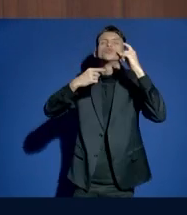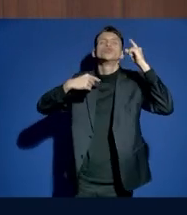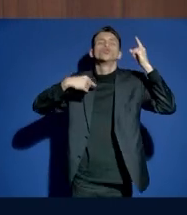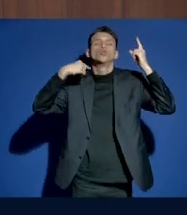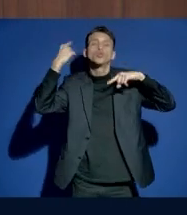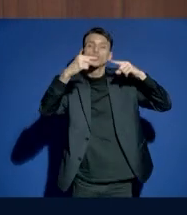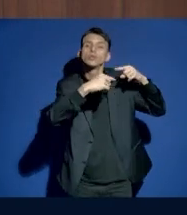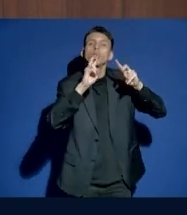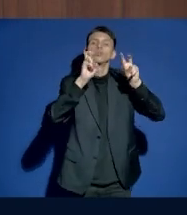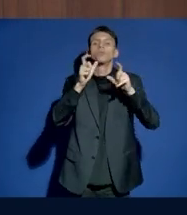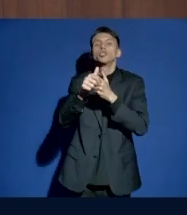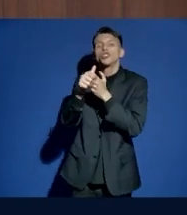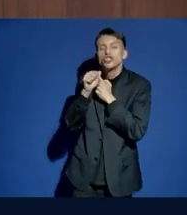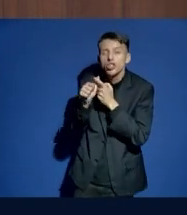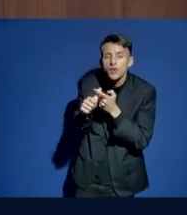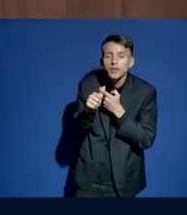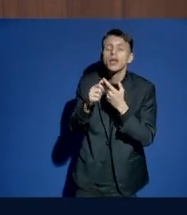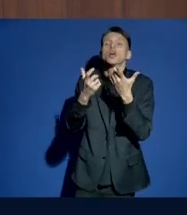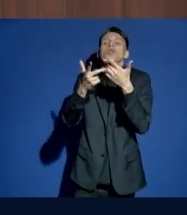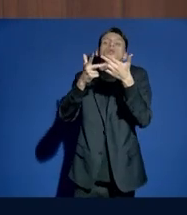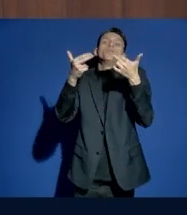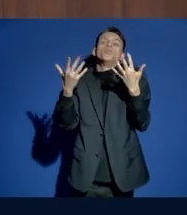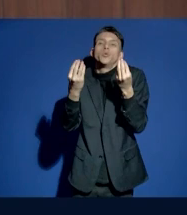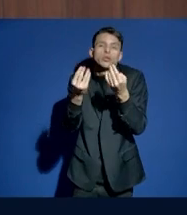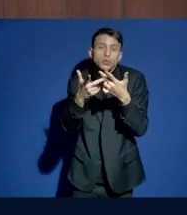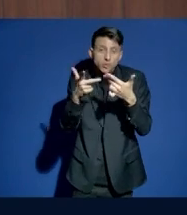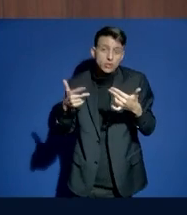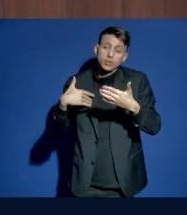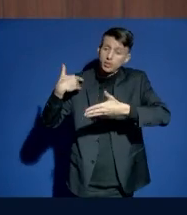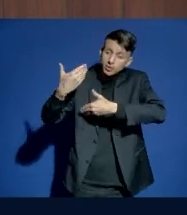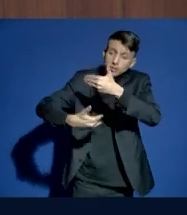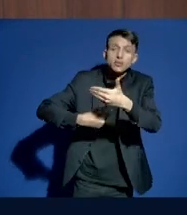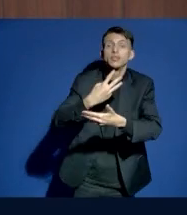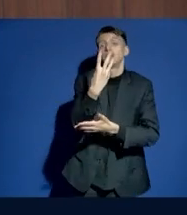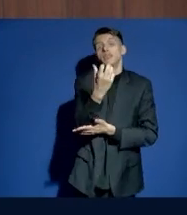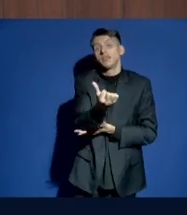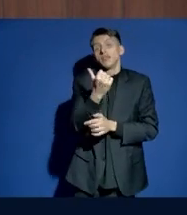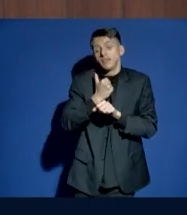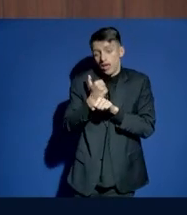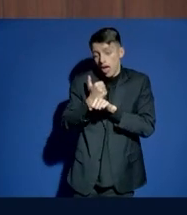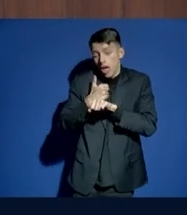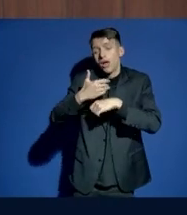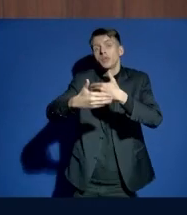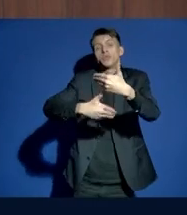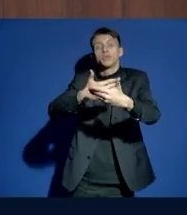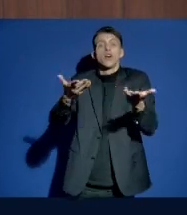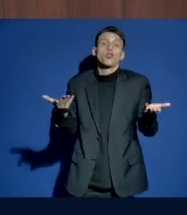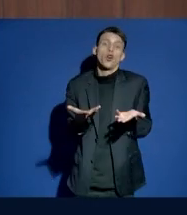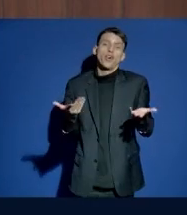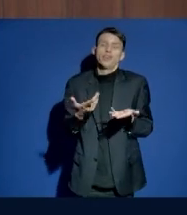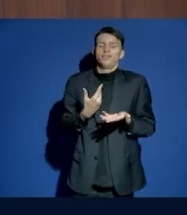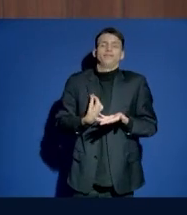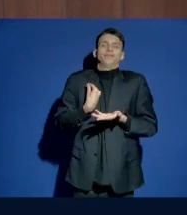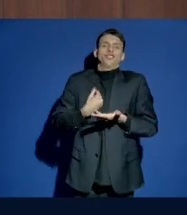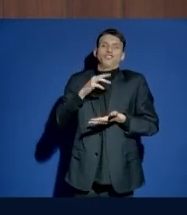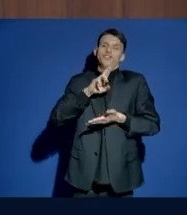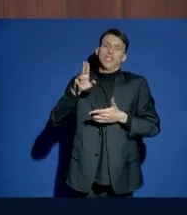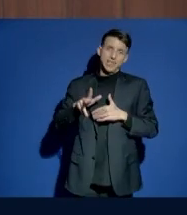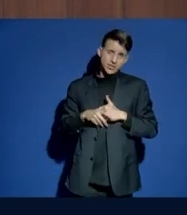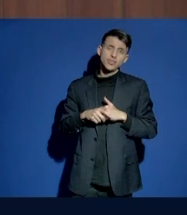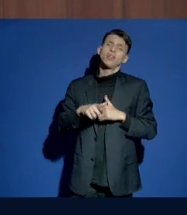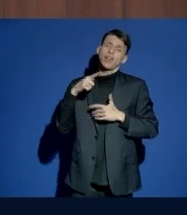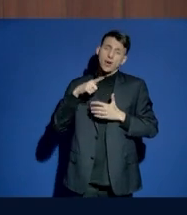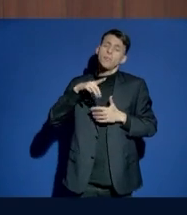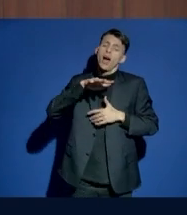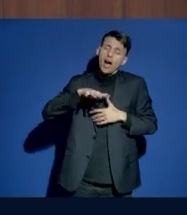endividamento de invasão de tudo mais passaram-se esses 36 anos a realidade é outro é o setor